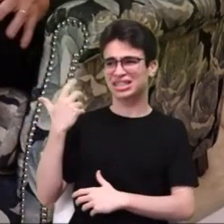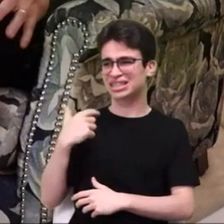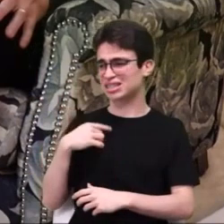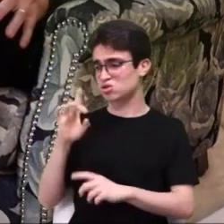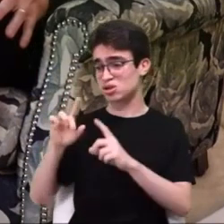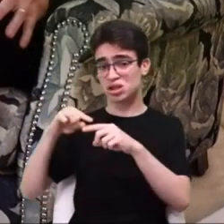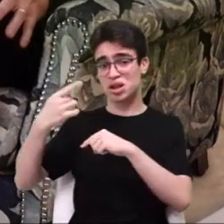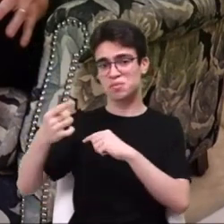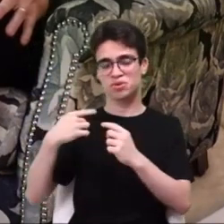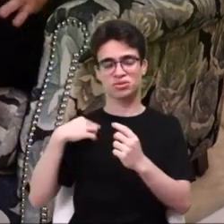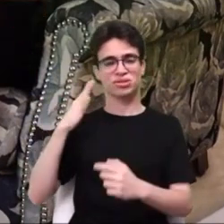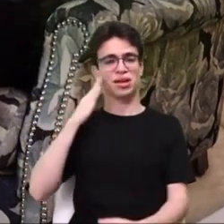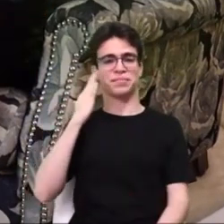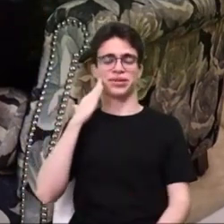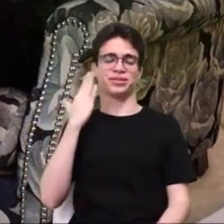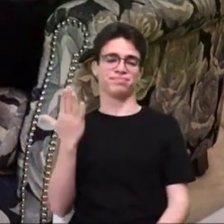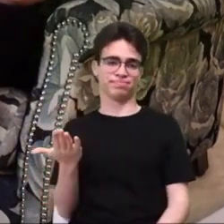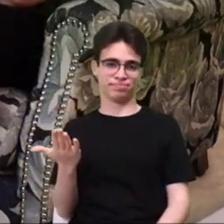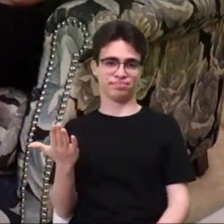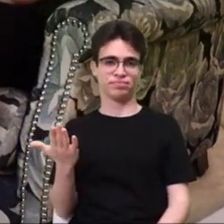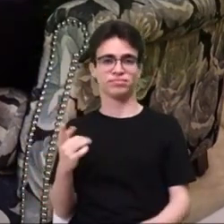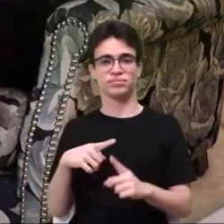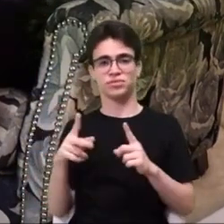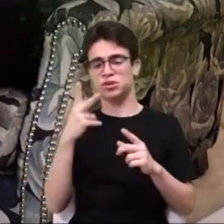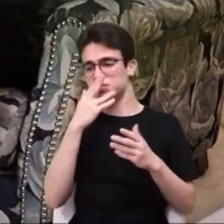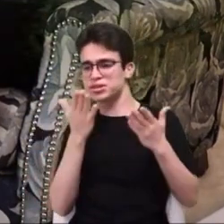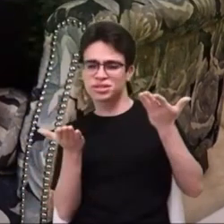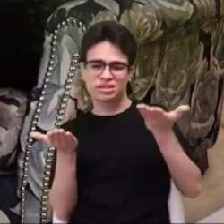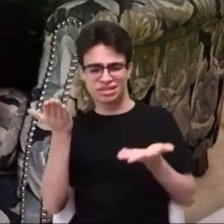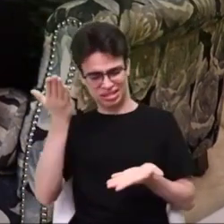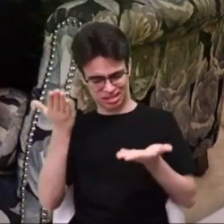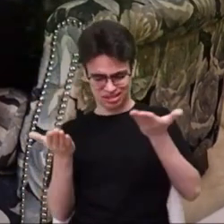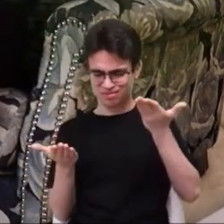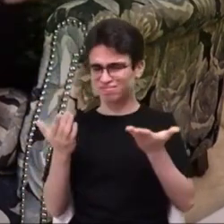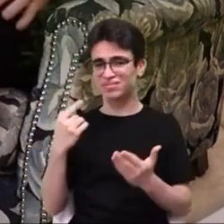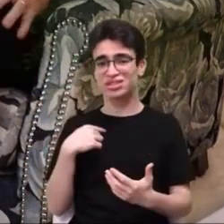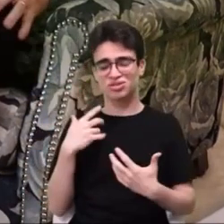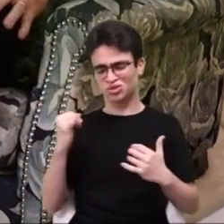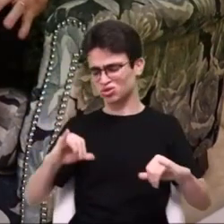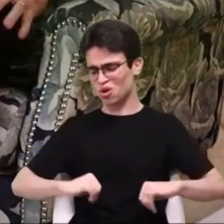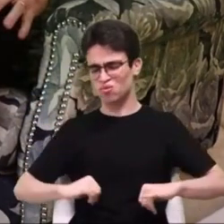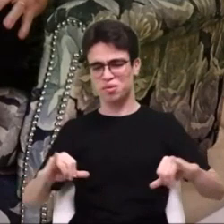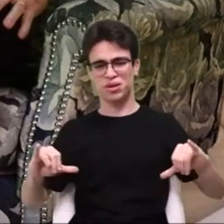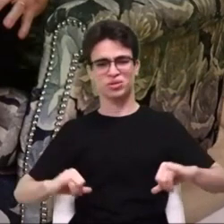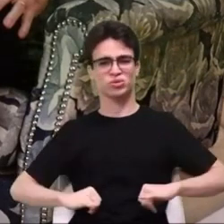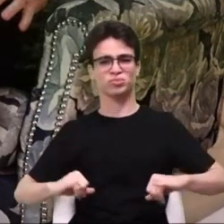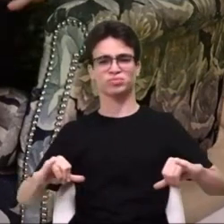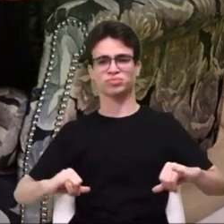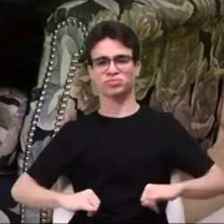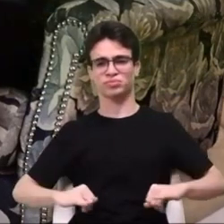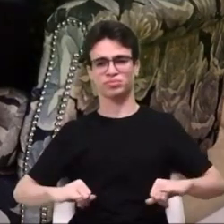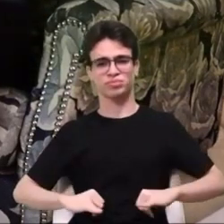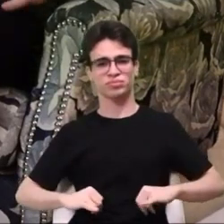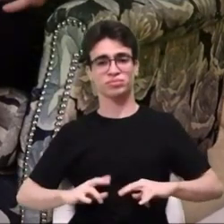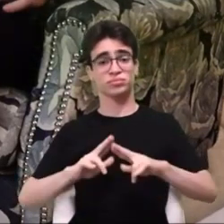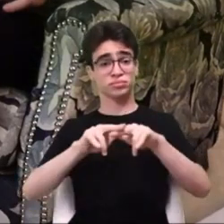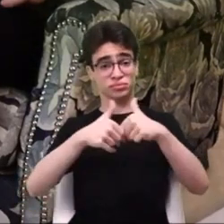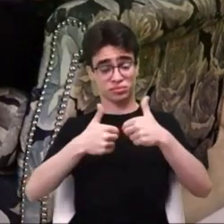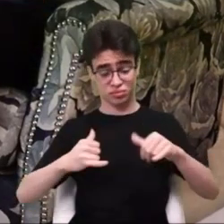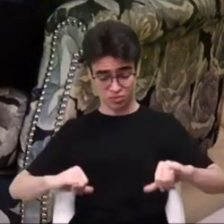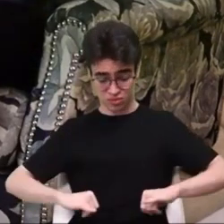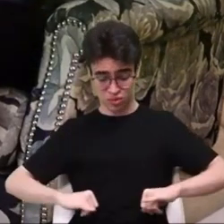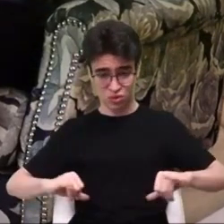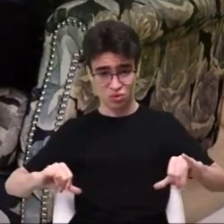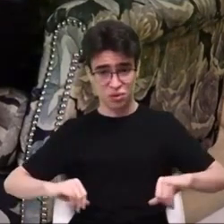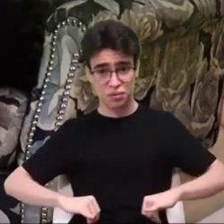só depois. Entendi. Então, essa instabilidade começou a me gerar sofrimento. Uhum. E por conta do